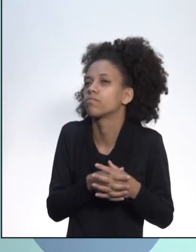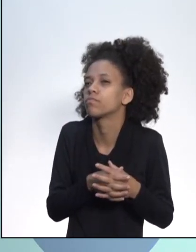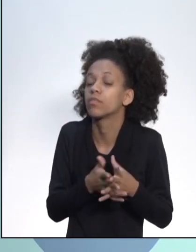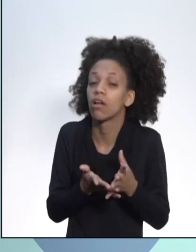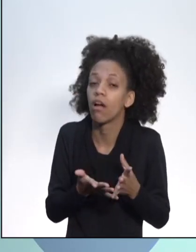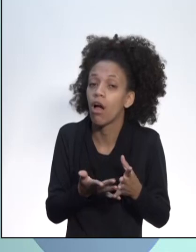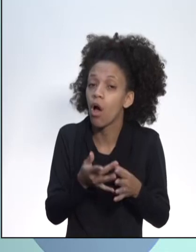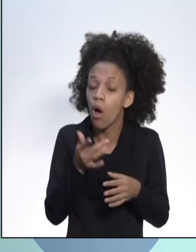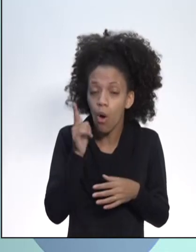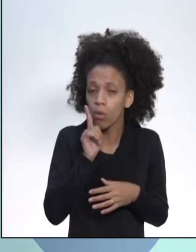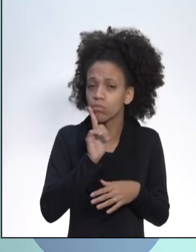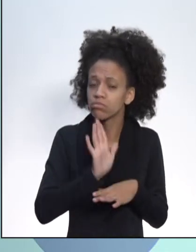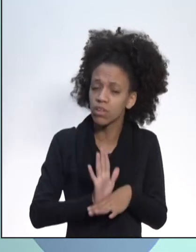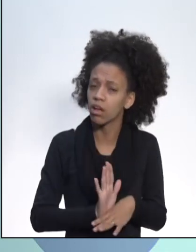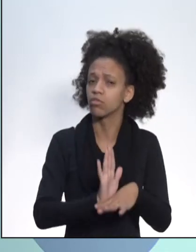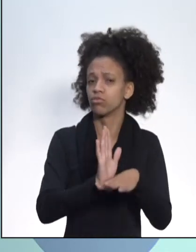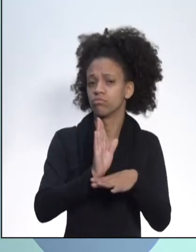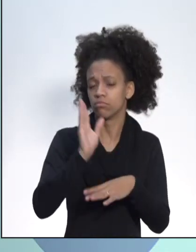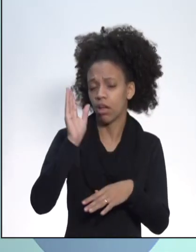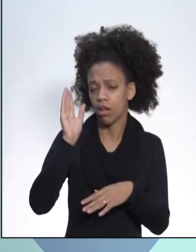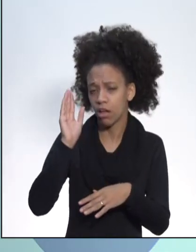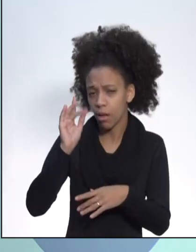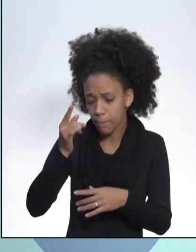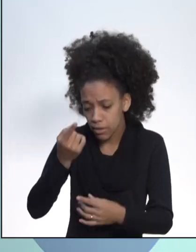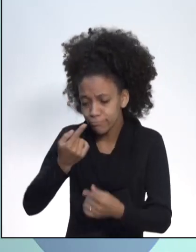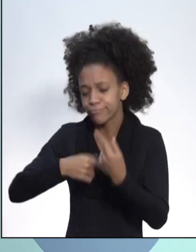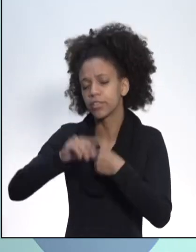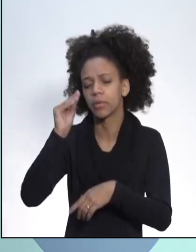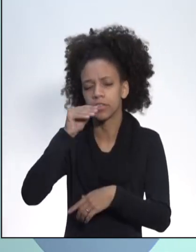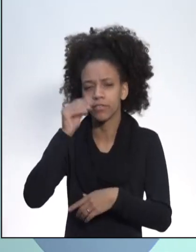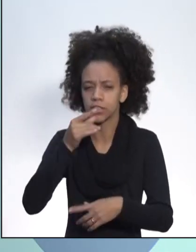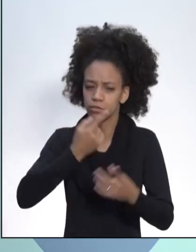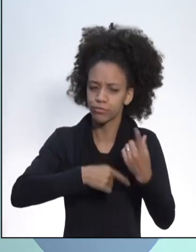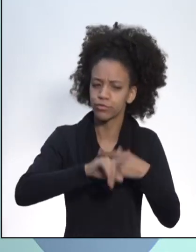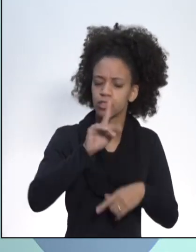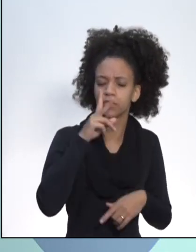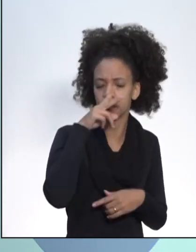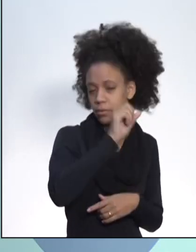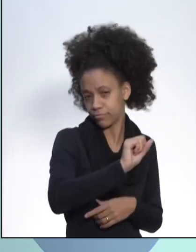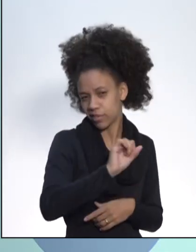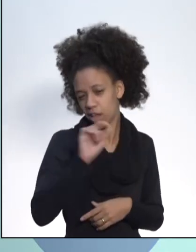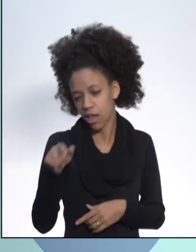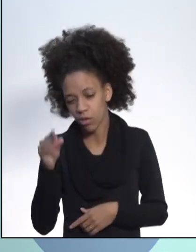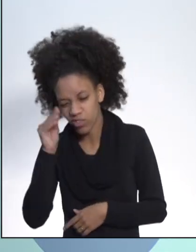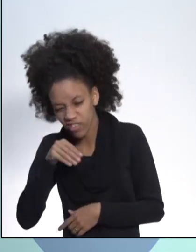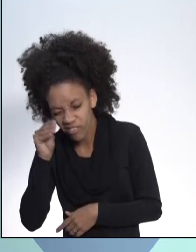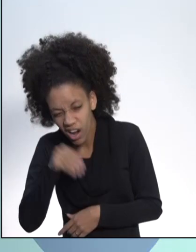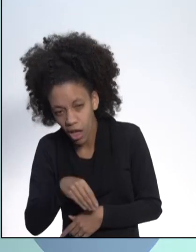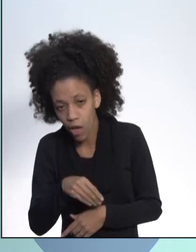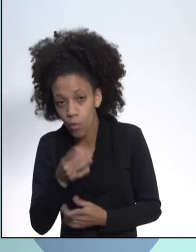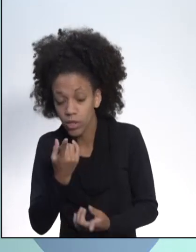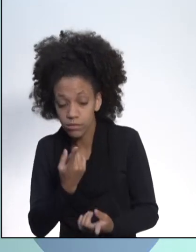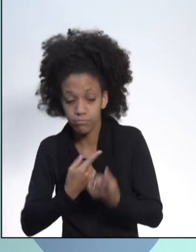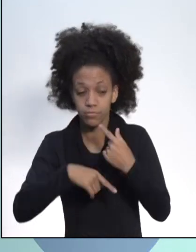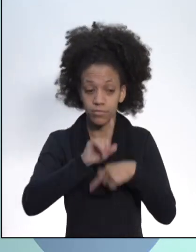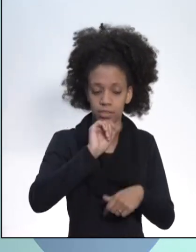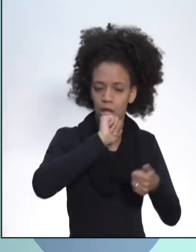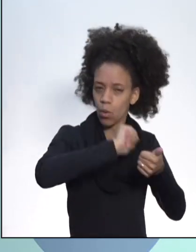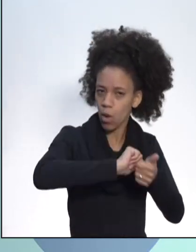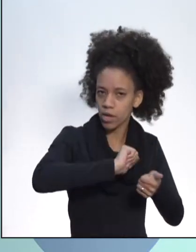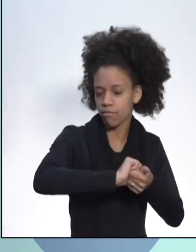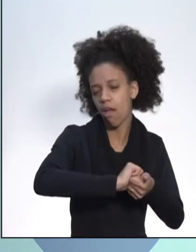dar conta dessa fragilidade, para conseguir transformar o que era frágil em